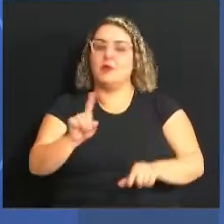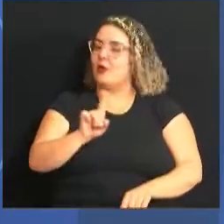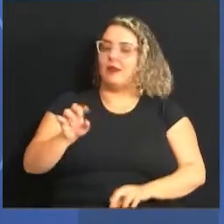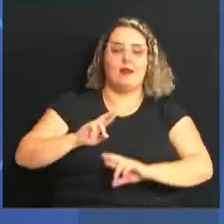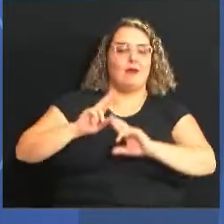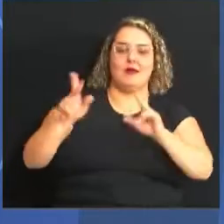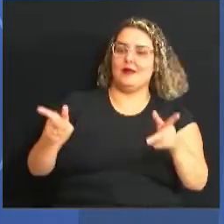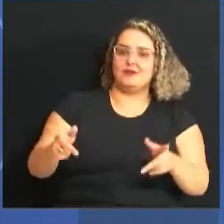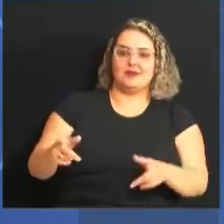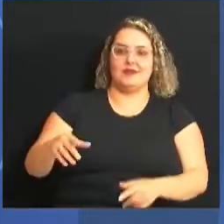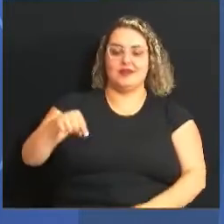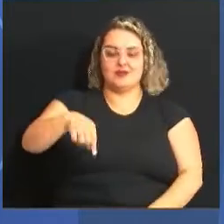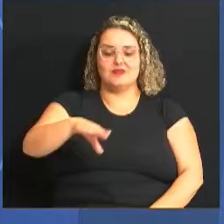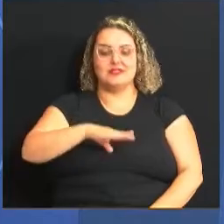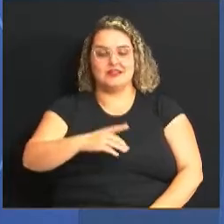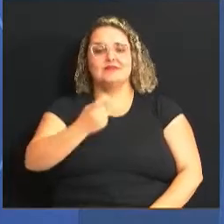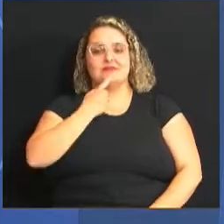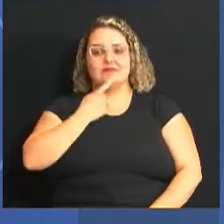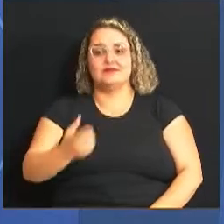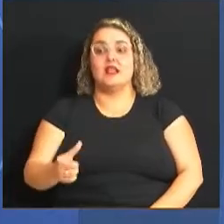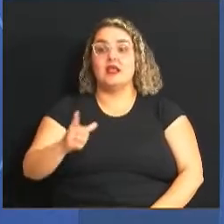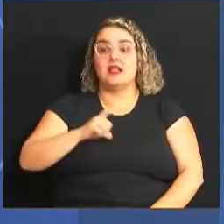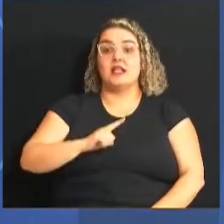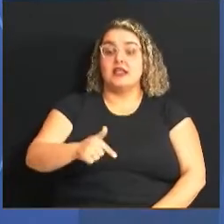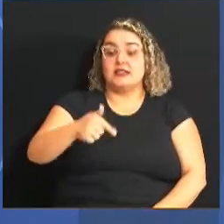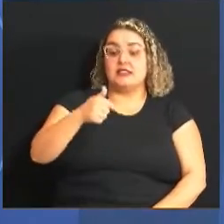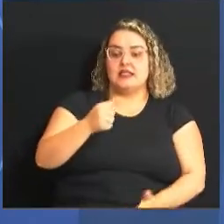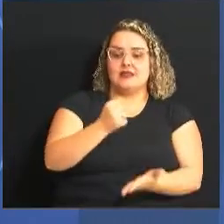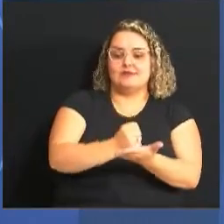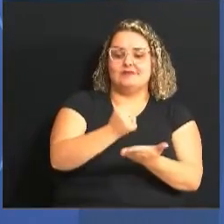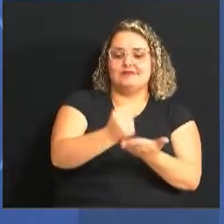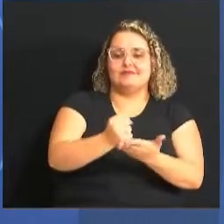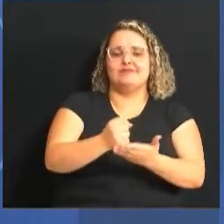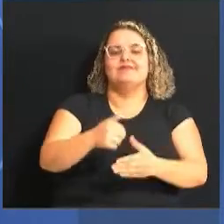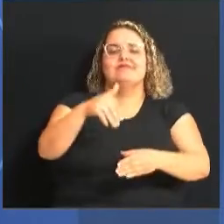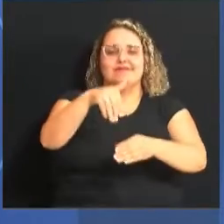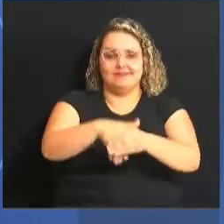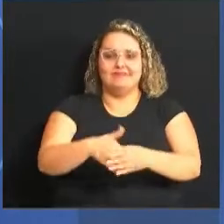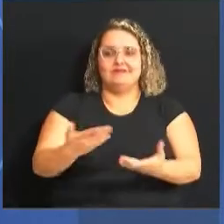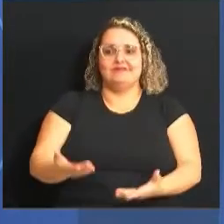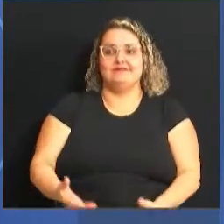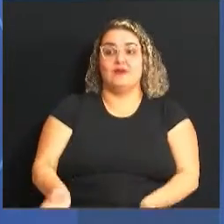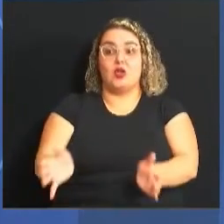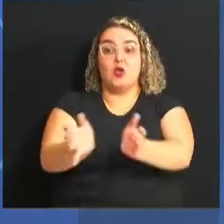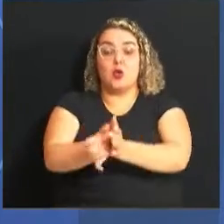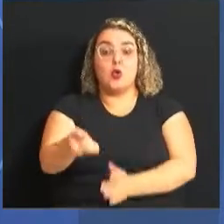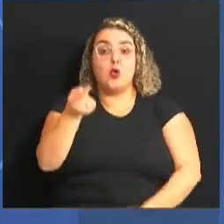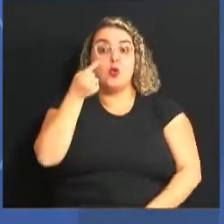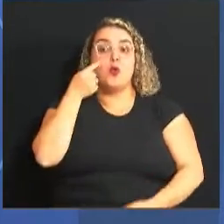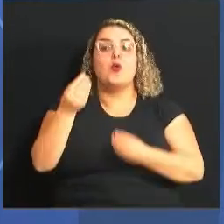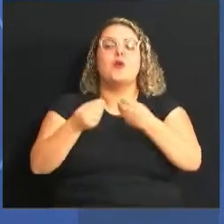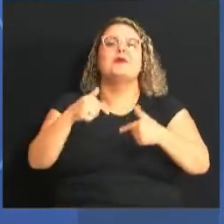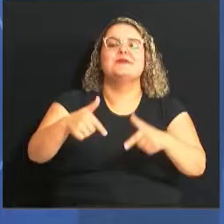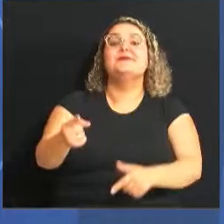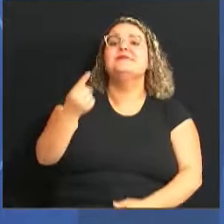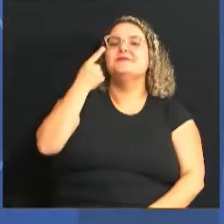em Campinas, que tem 7 cartórios eleitorais. Nossa equipe foi ver como está este trabalho.